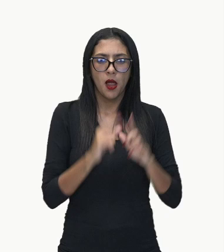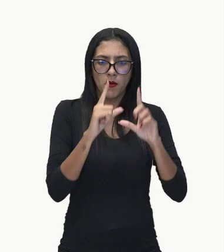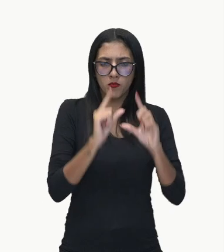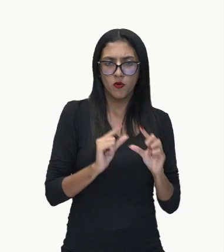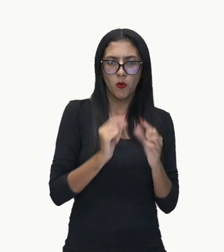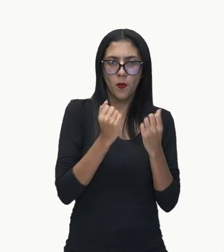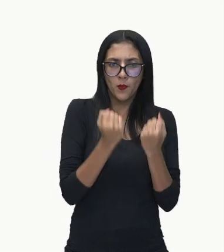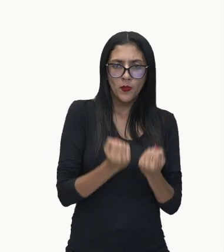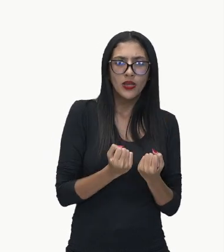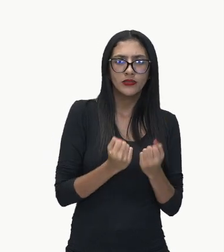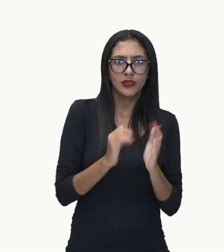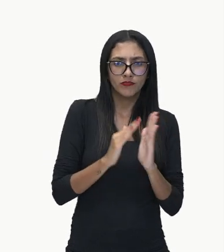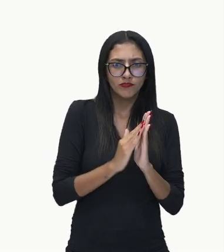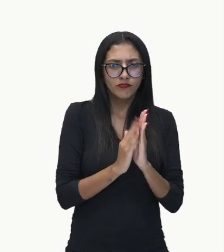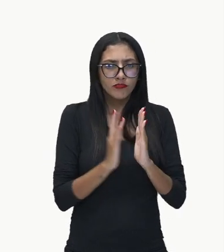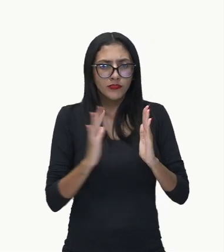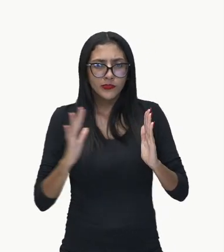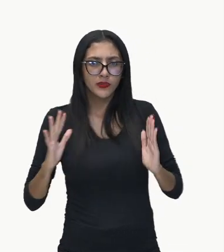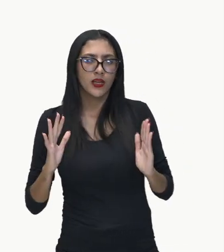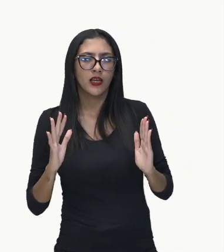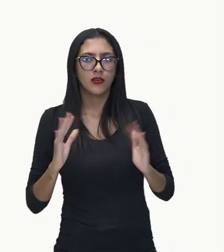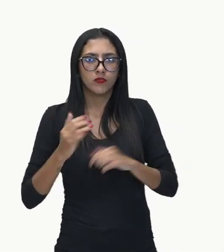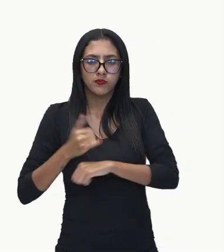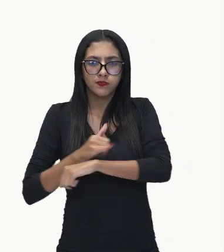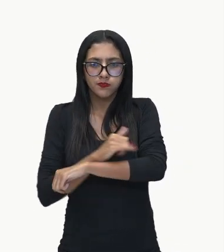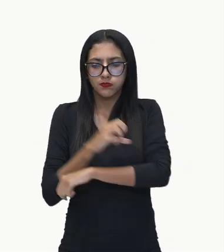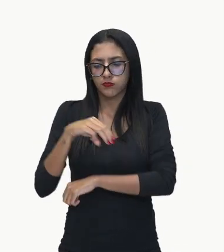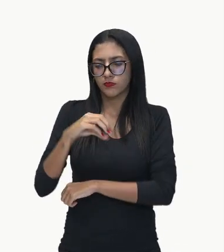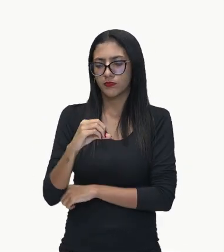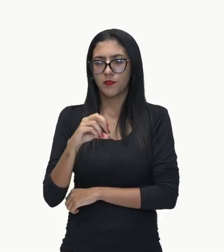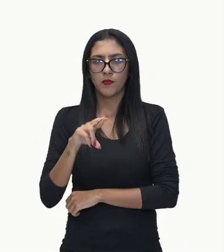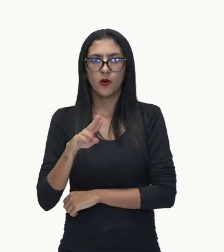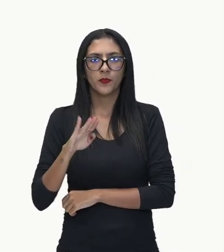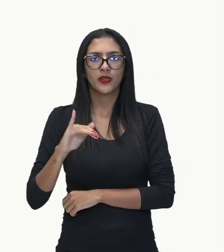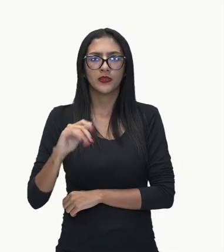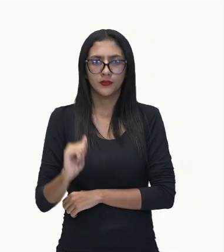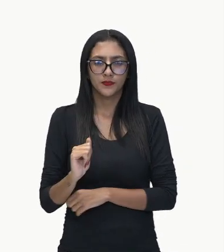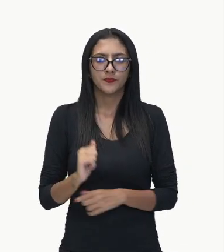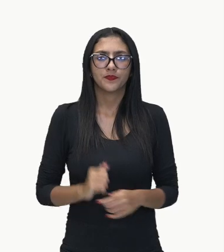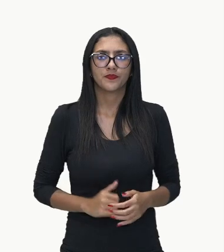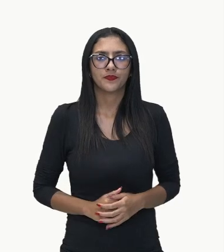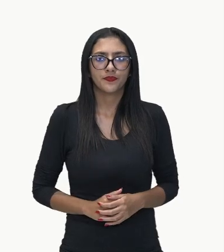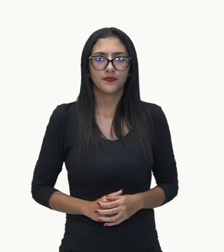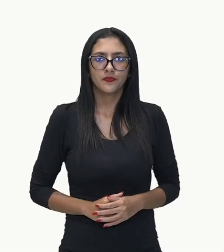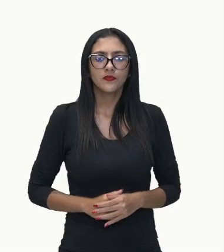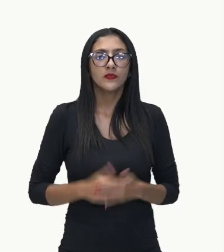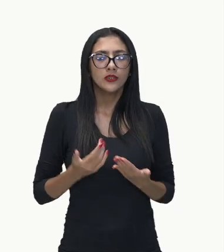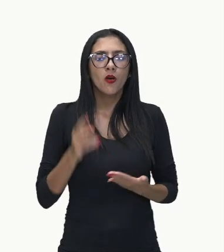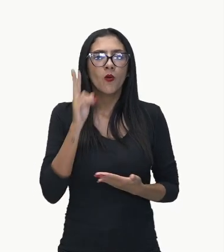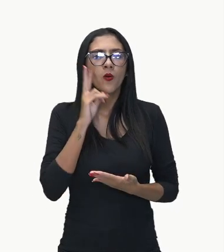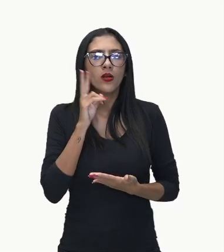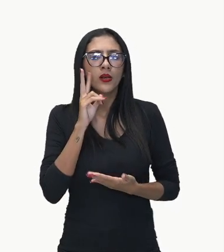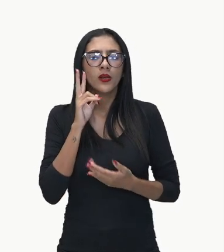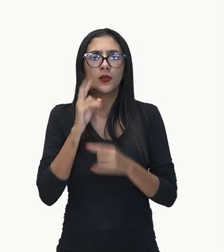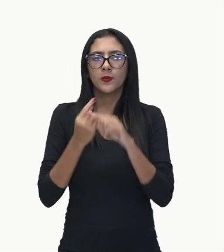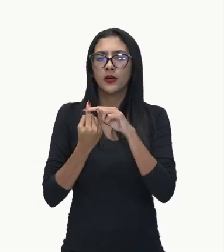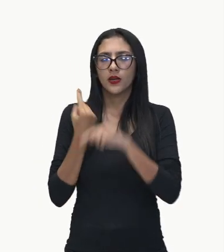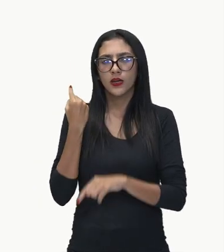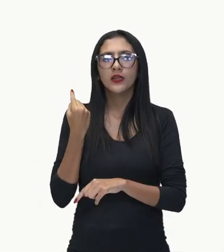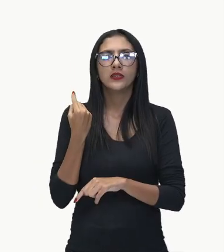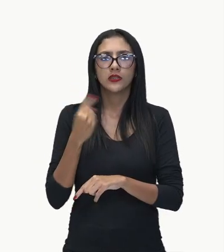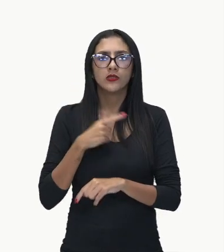até obesidade mórbida. Lembra que o IMC daquele indivíduo que foi dado como exemplo foi 32?